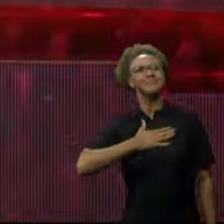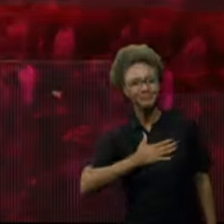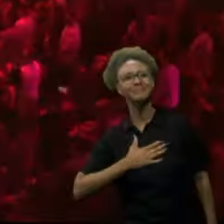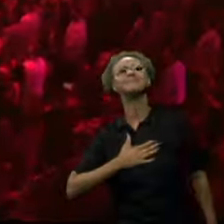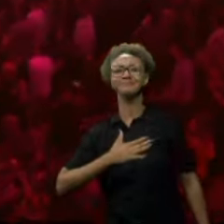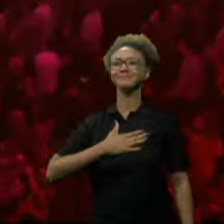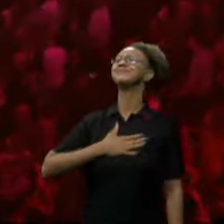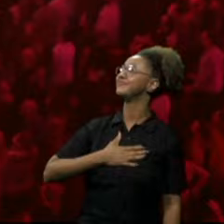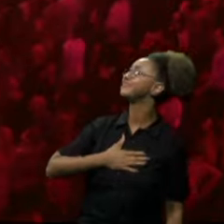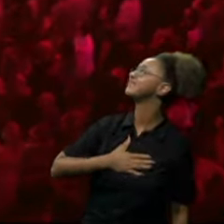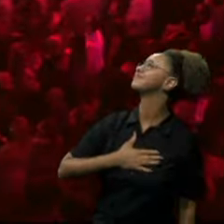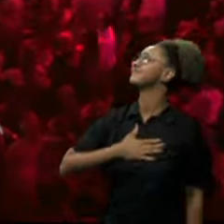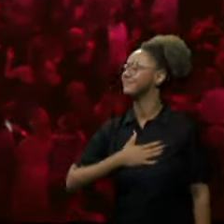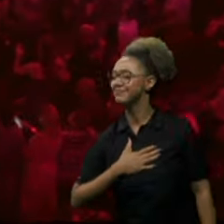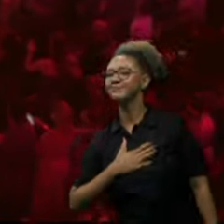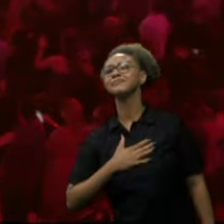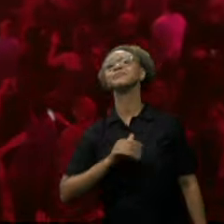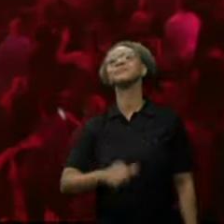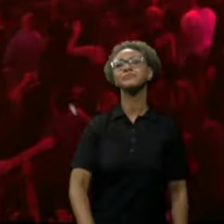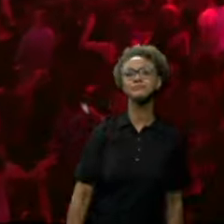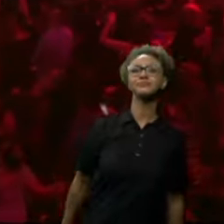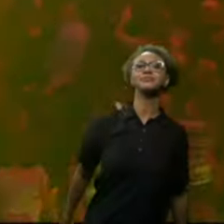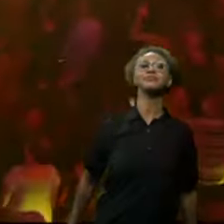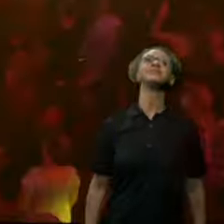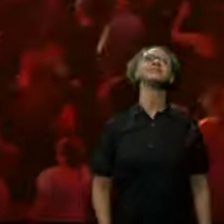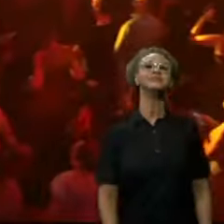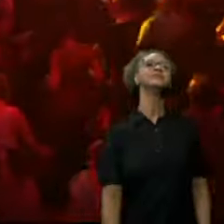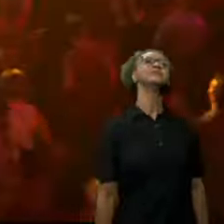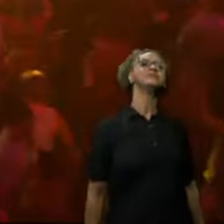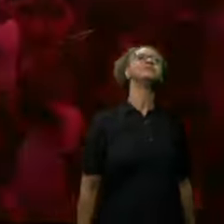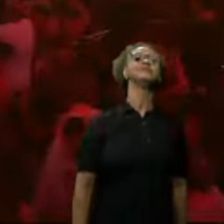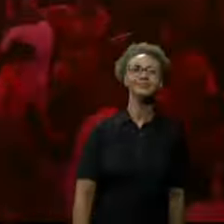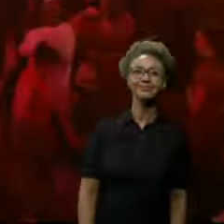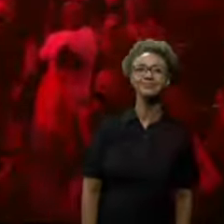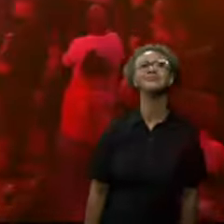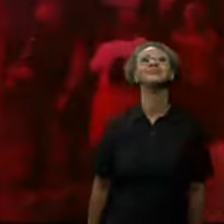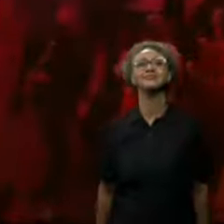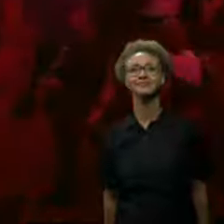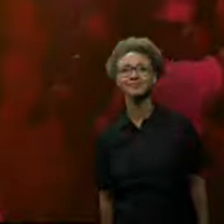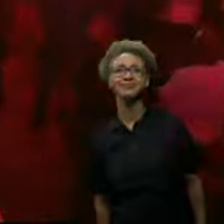Partir senhor é